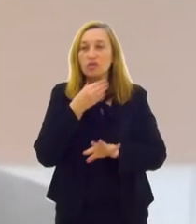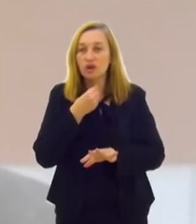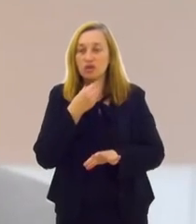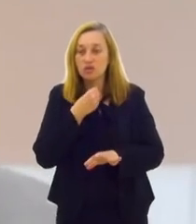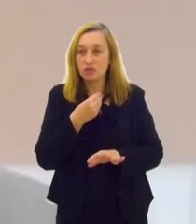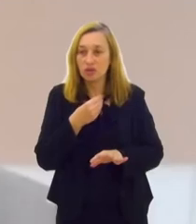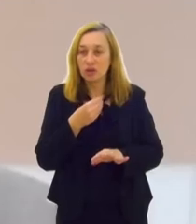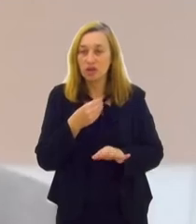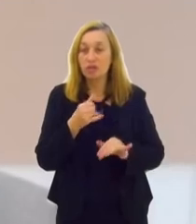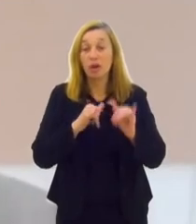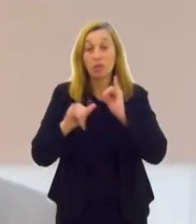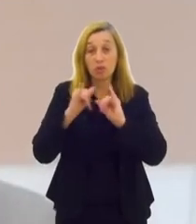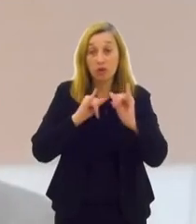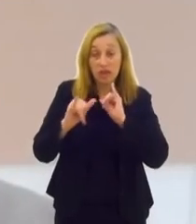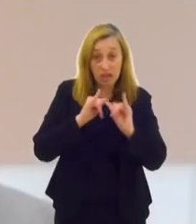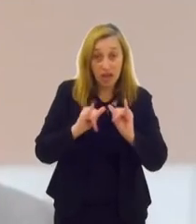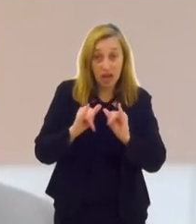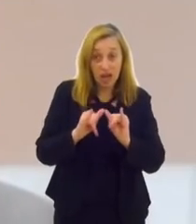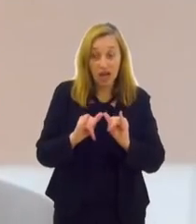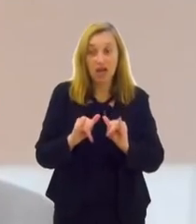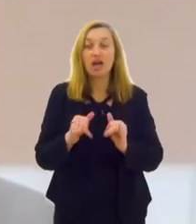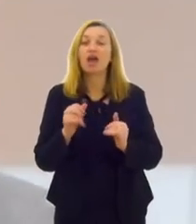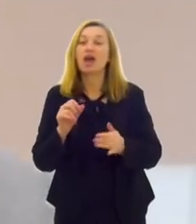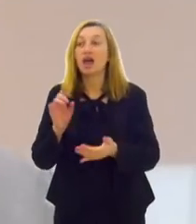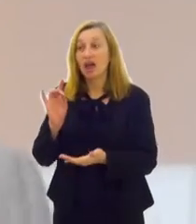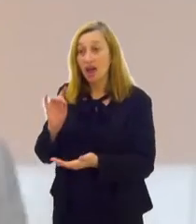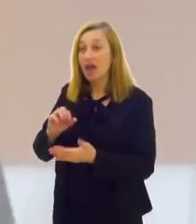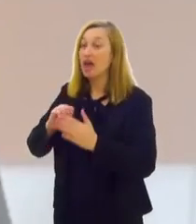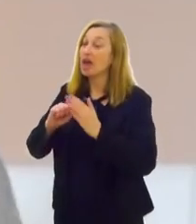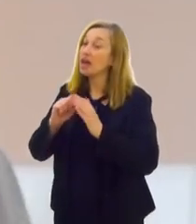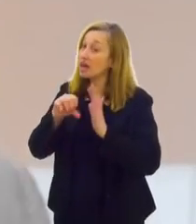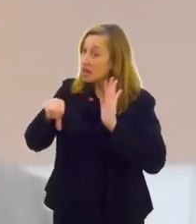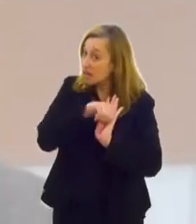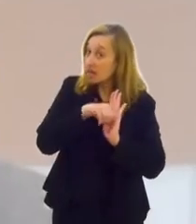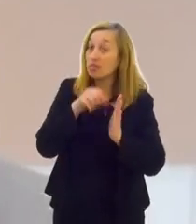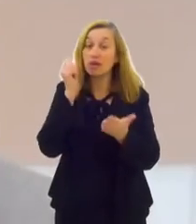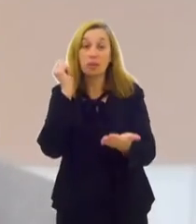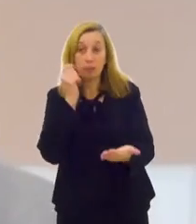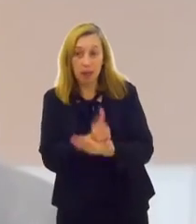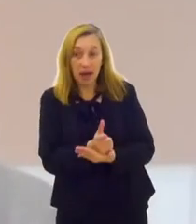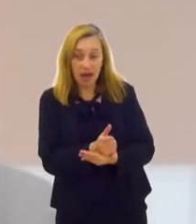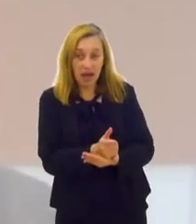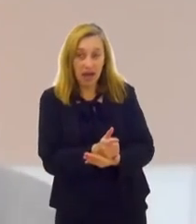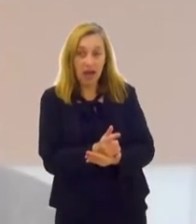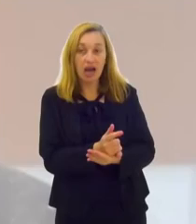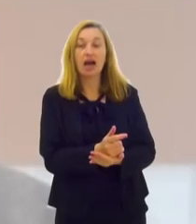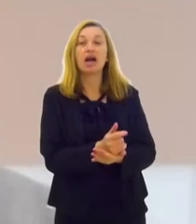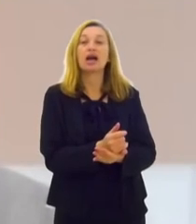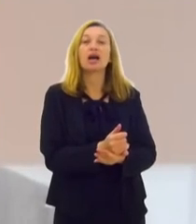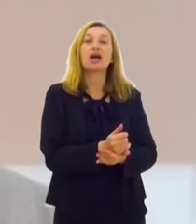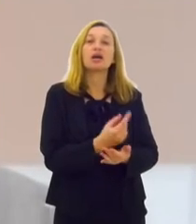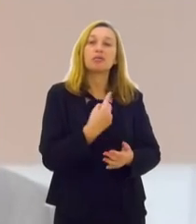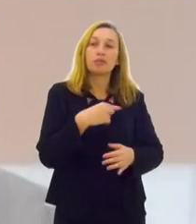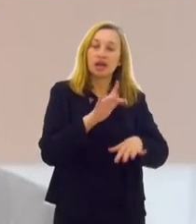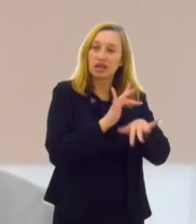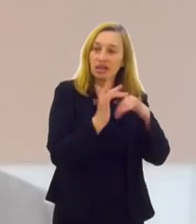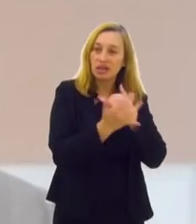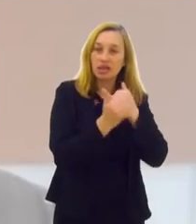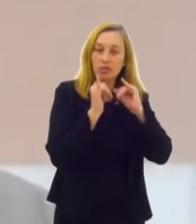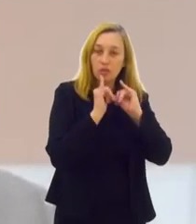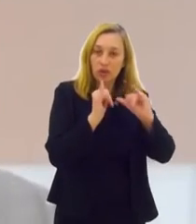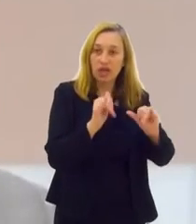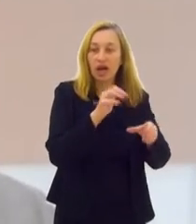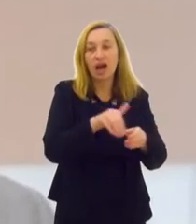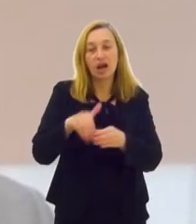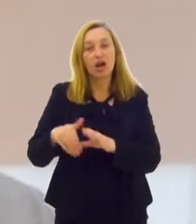conteúdo eleitoral. É vedado pagar alguém para, na página dessa pessoa, publicar o conteúdo